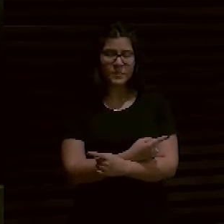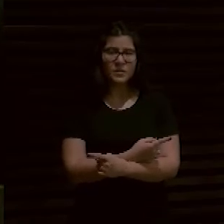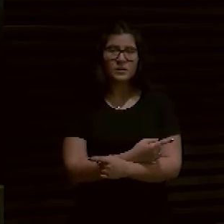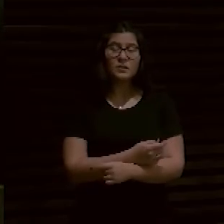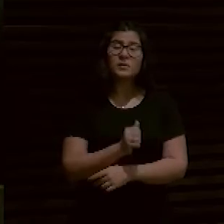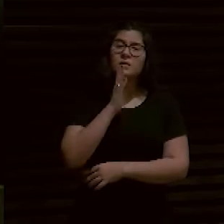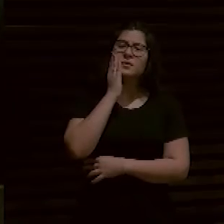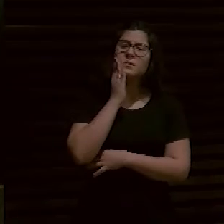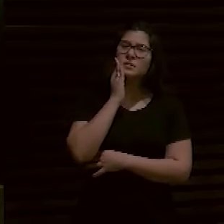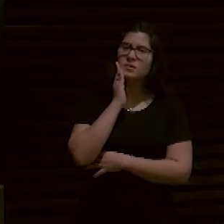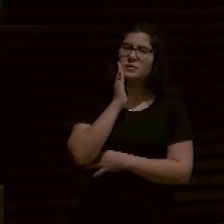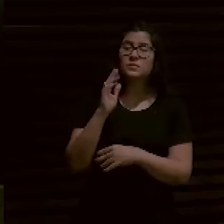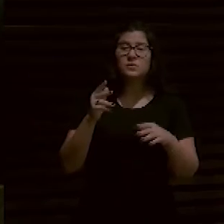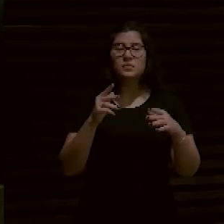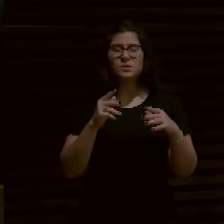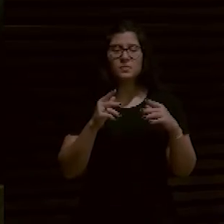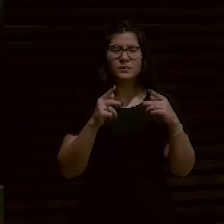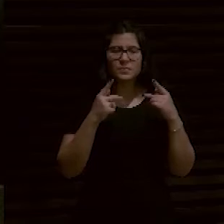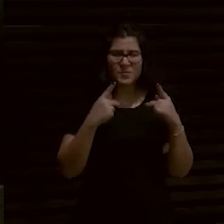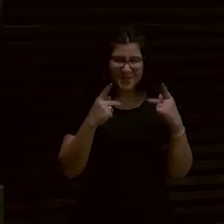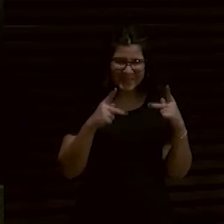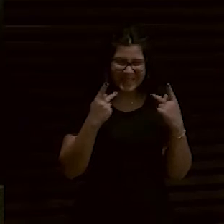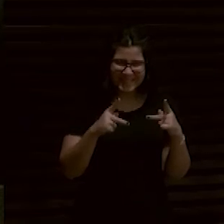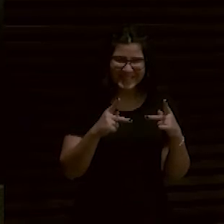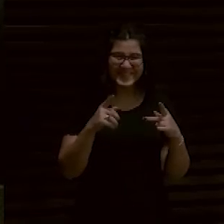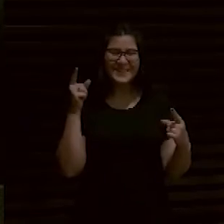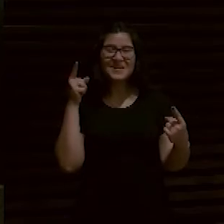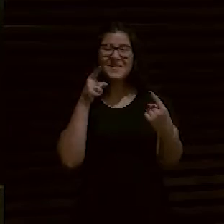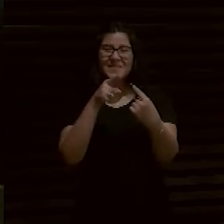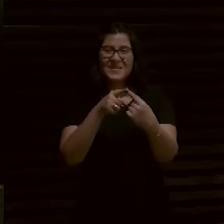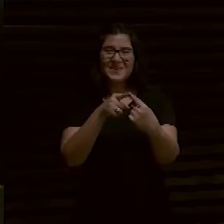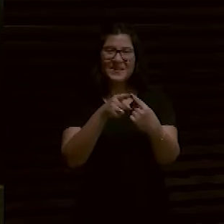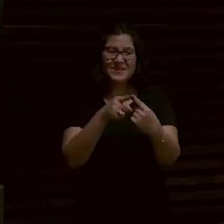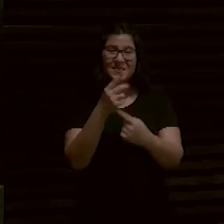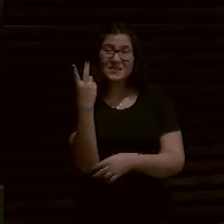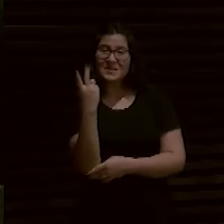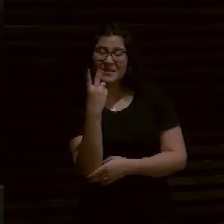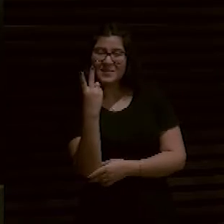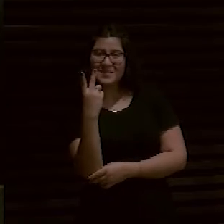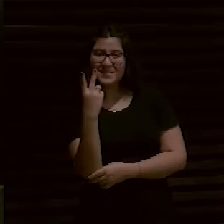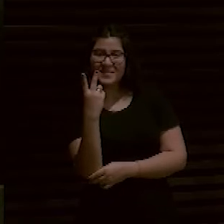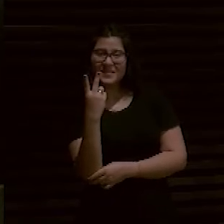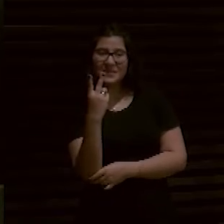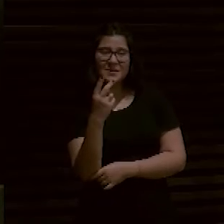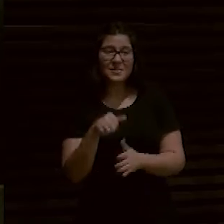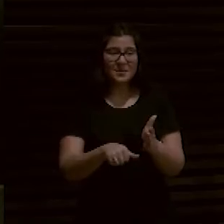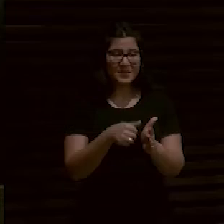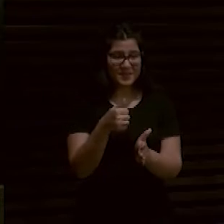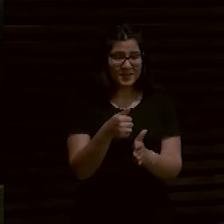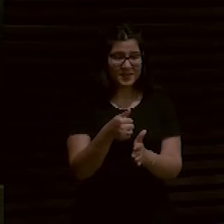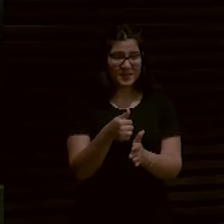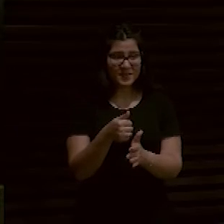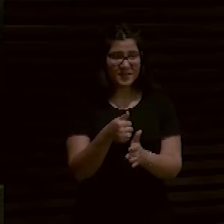Queridos, a profecia aqui aponta para dois vértices. O primeiro dele é